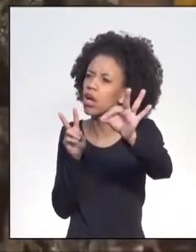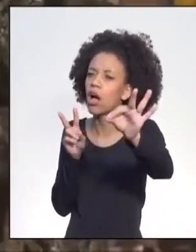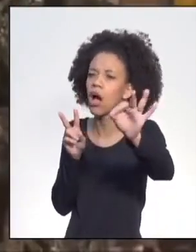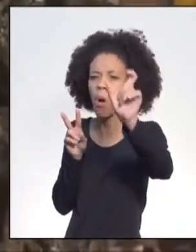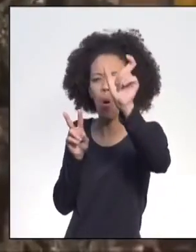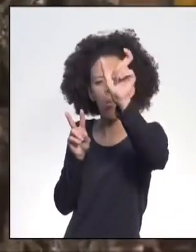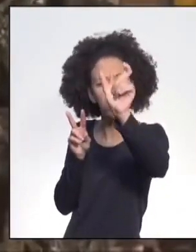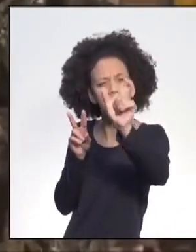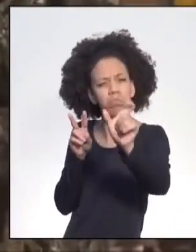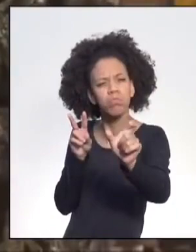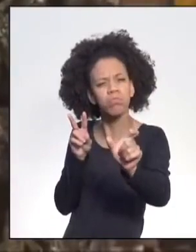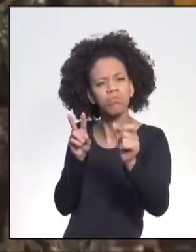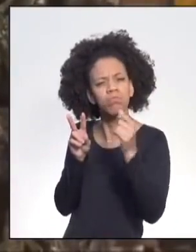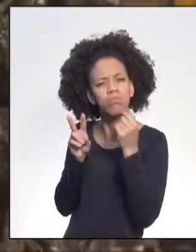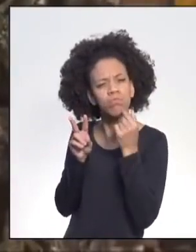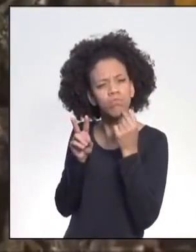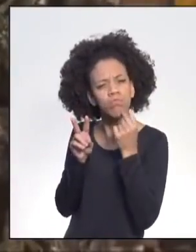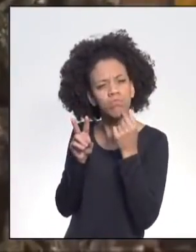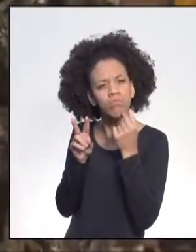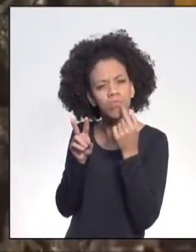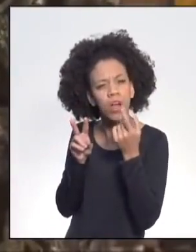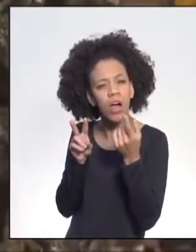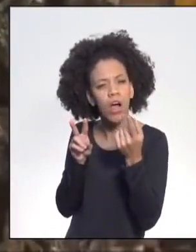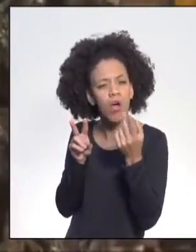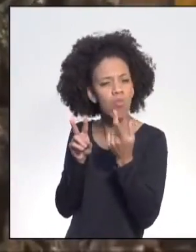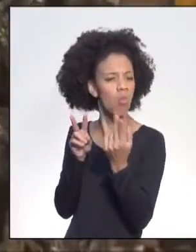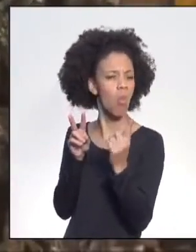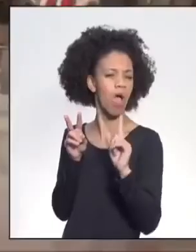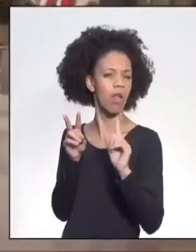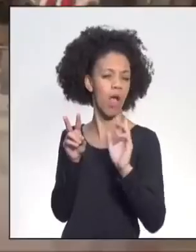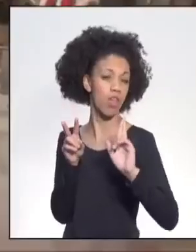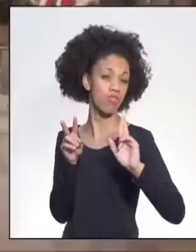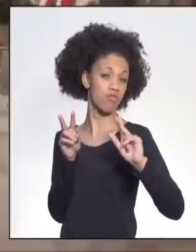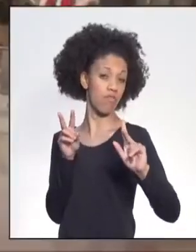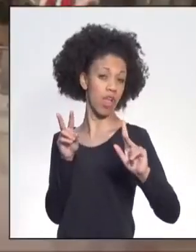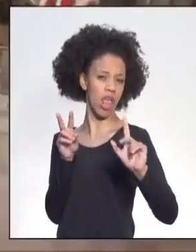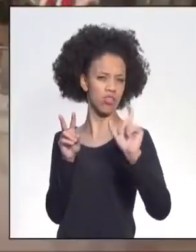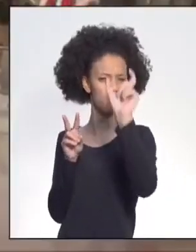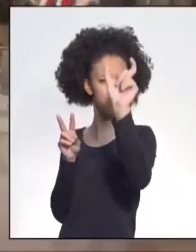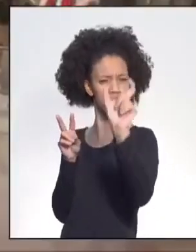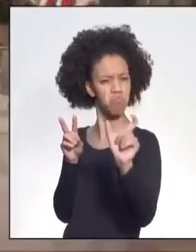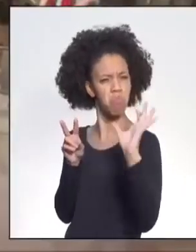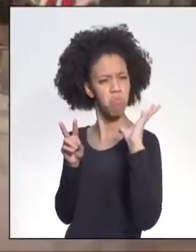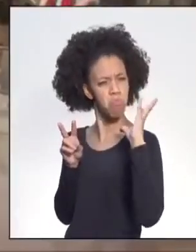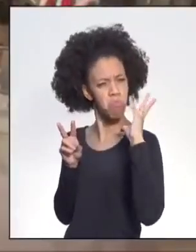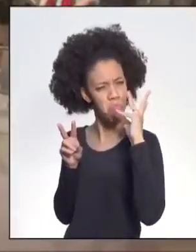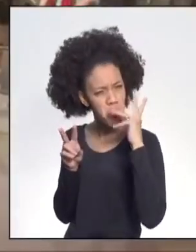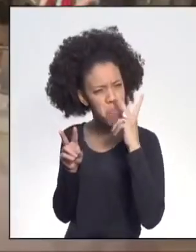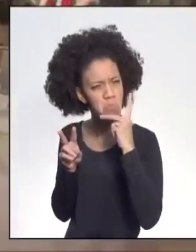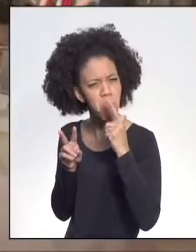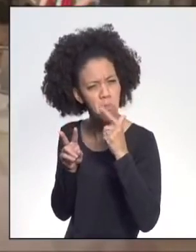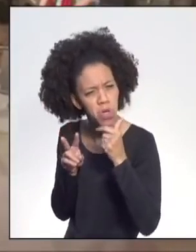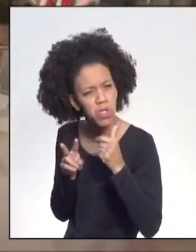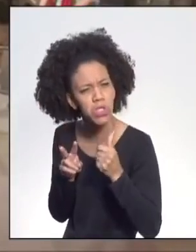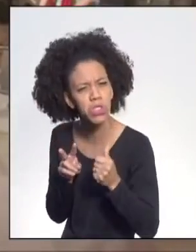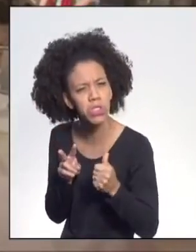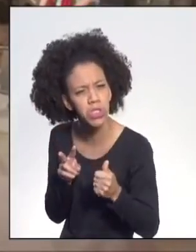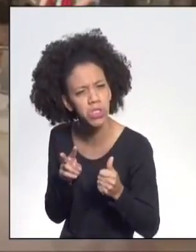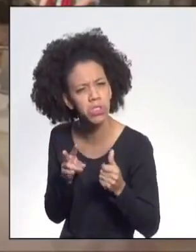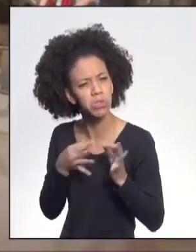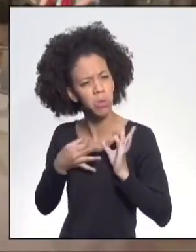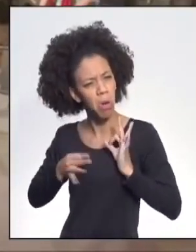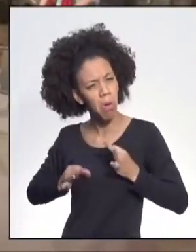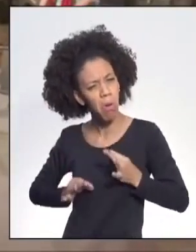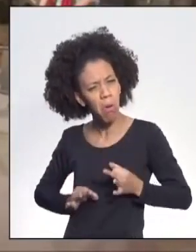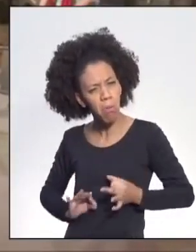ser. Un être pas comme les autres. Um ser não como os outros. Il était beau. Era um ser bonito. Beau. Bonito. Bien habillé. Bem vestido.